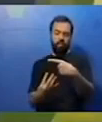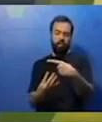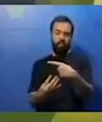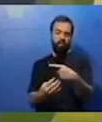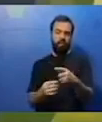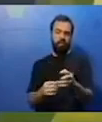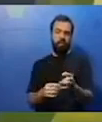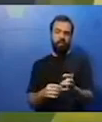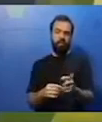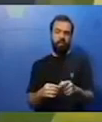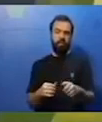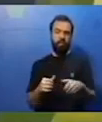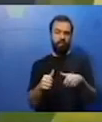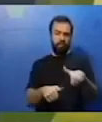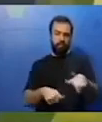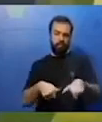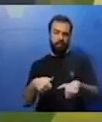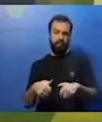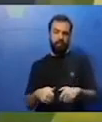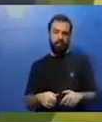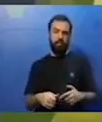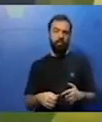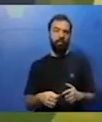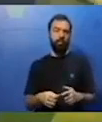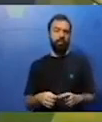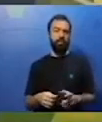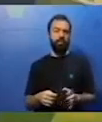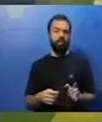Tem duas maneiras de fazer isso, ok?